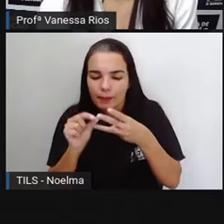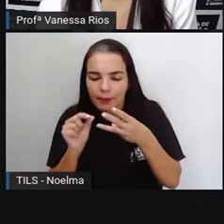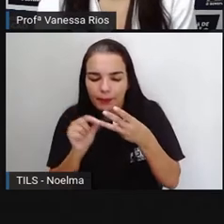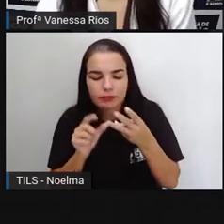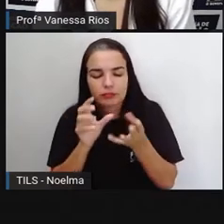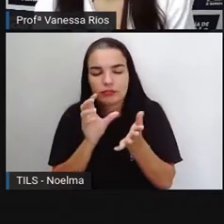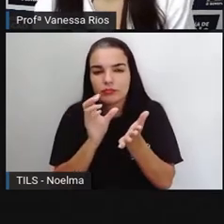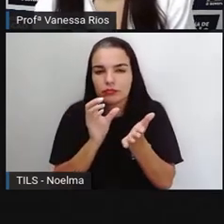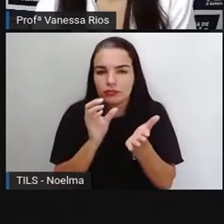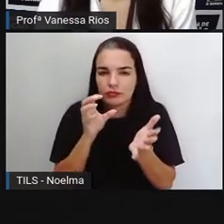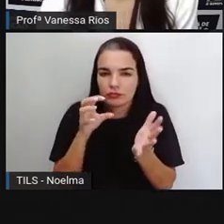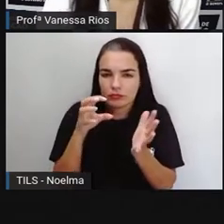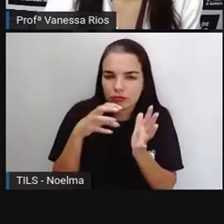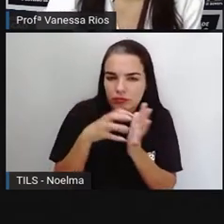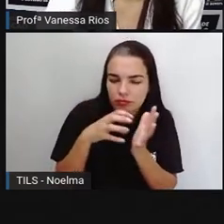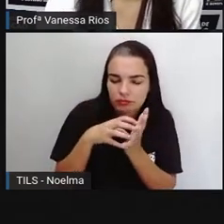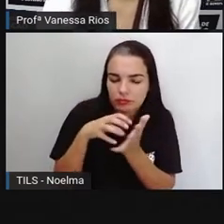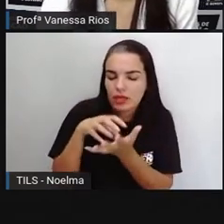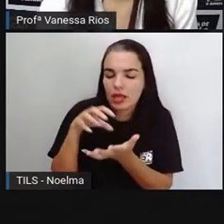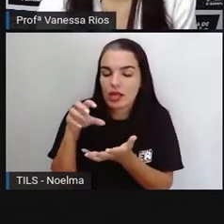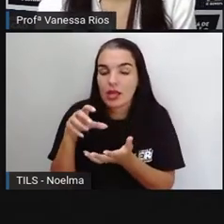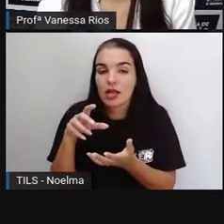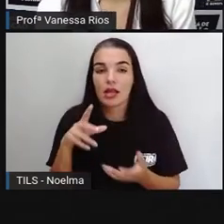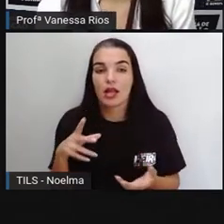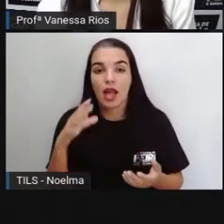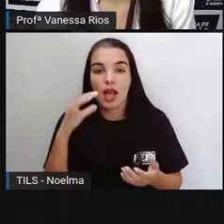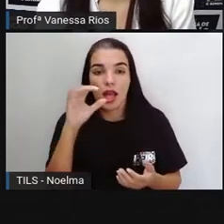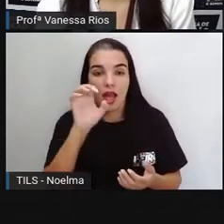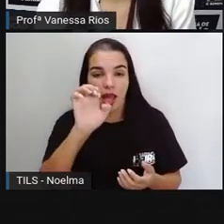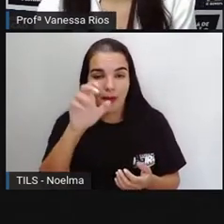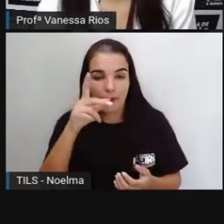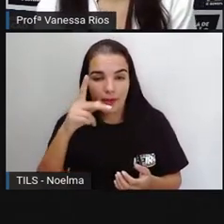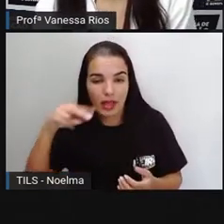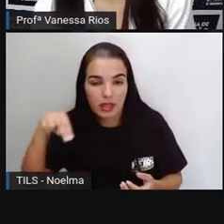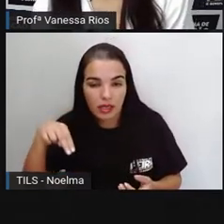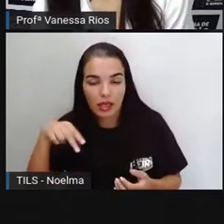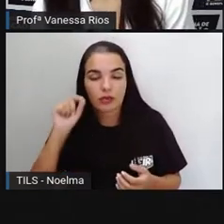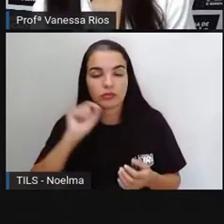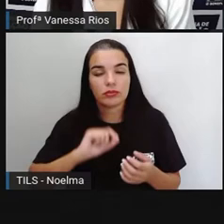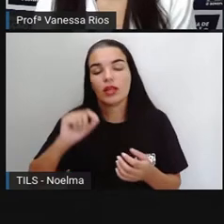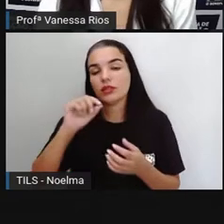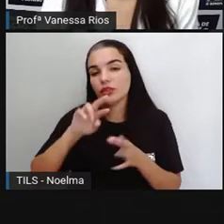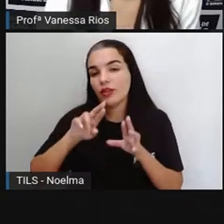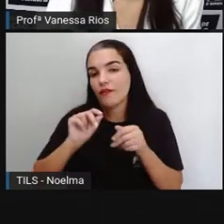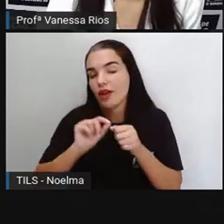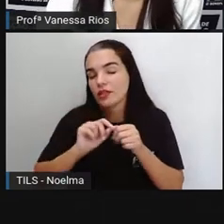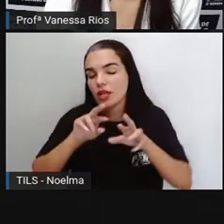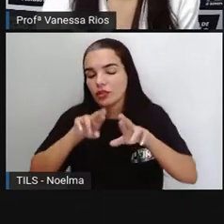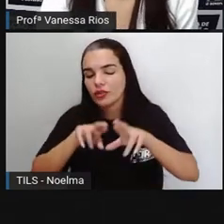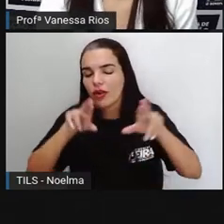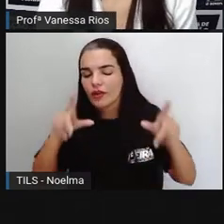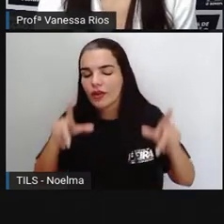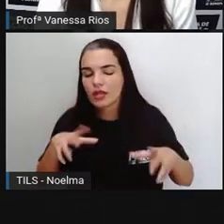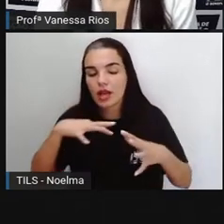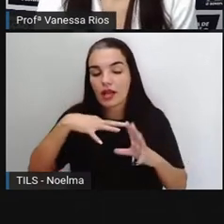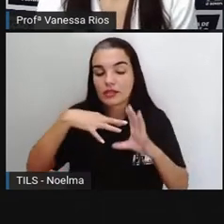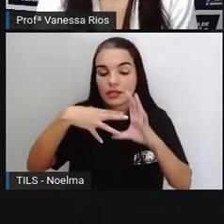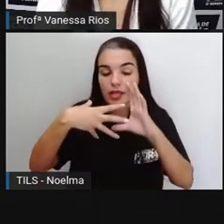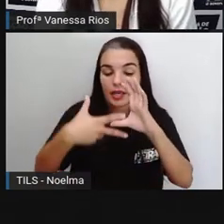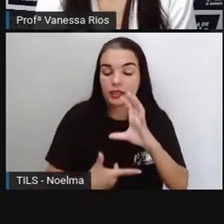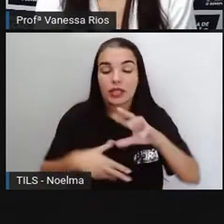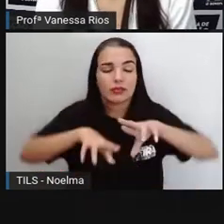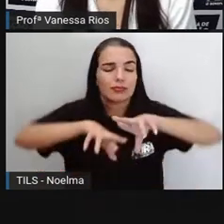dos elétrons, dos prótons, dos nêutrons, é que vão fazendo a diferença entre as características